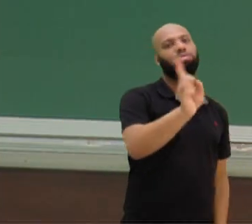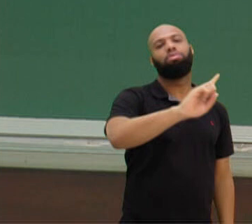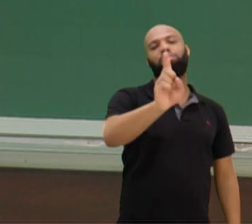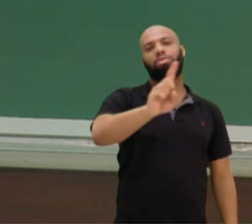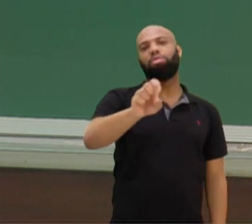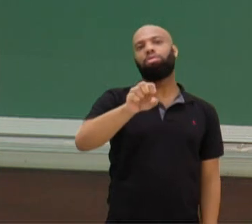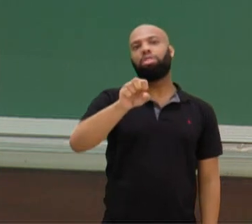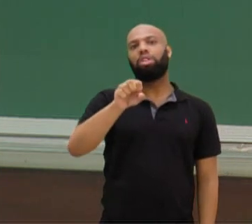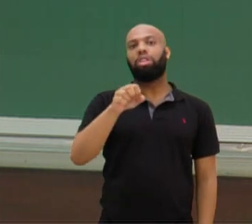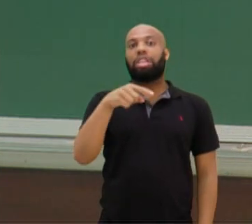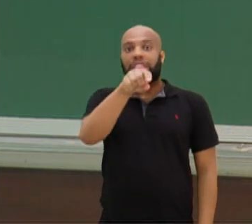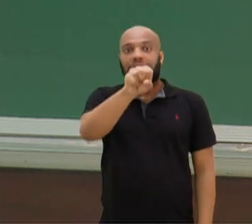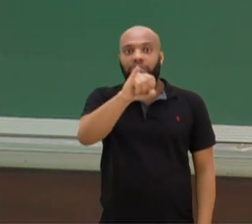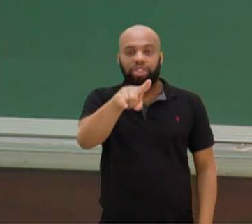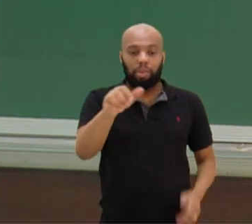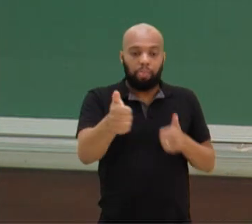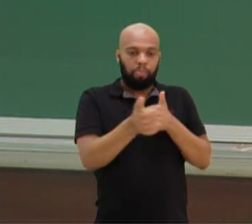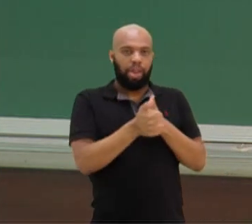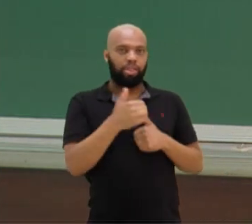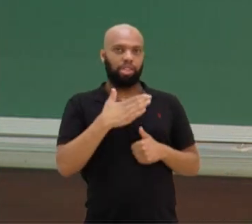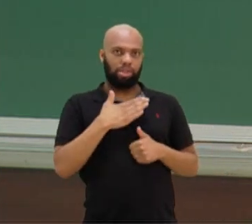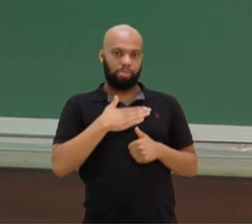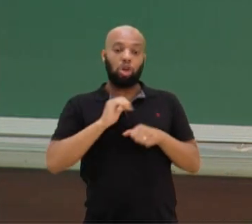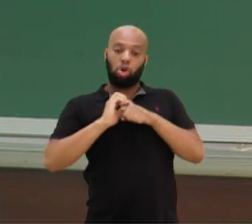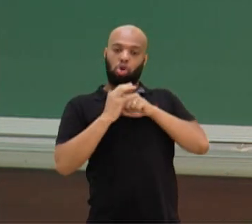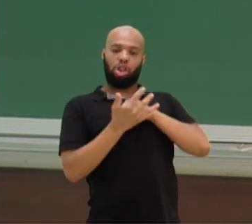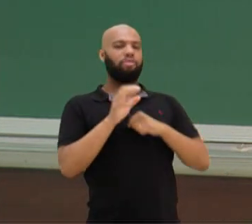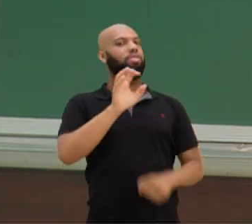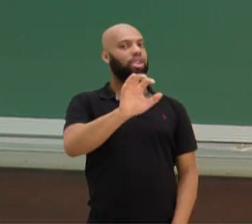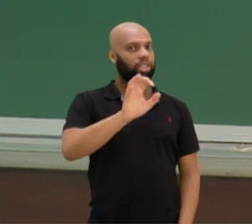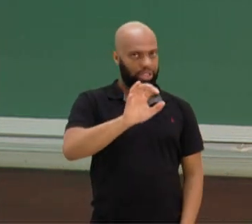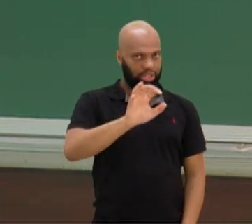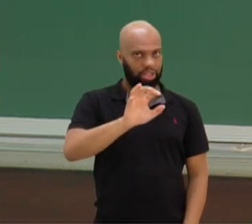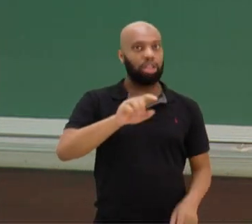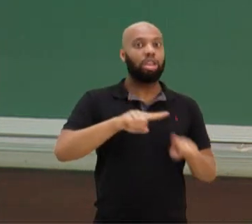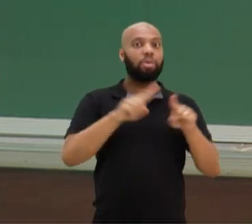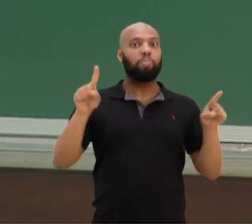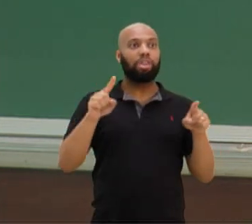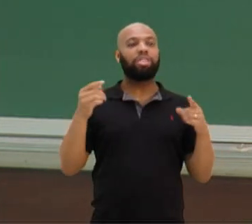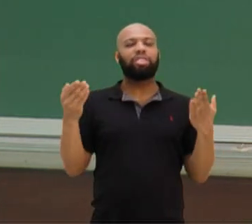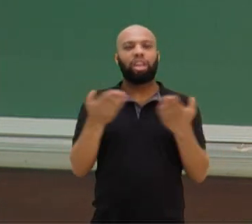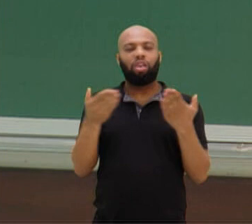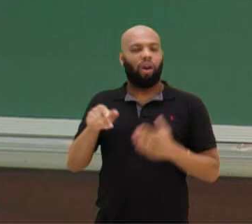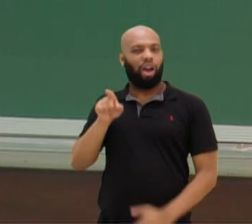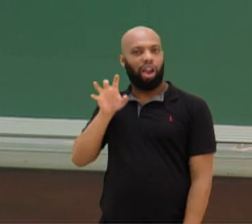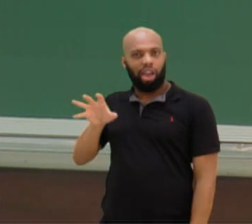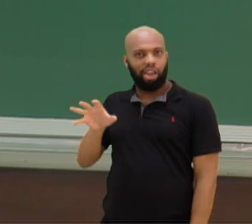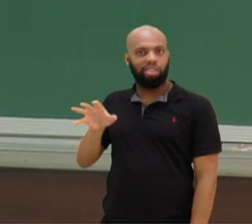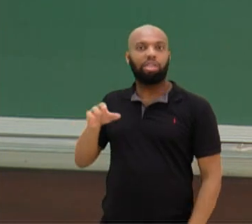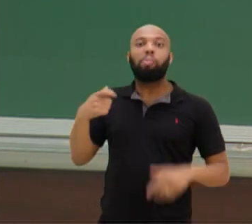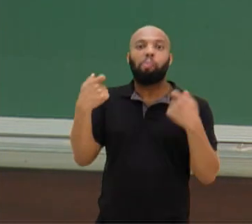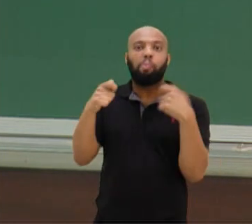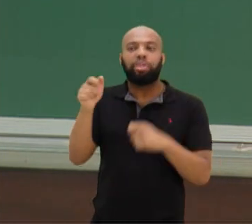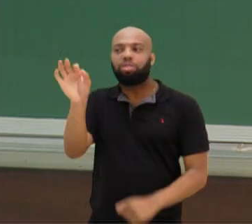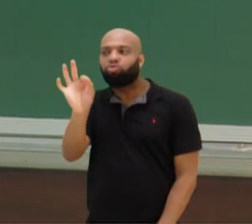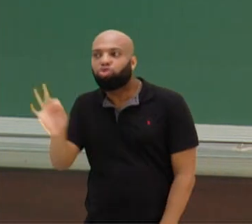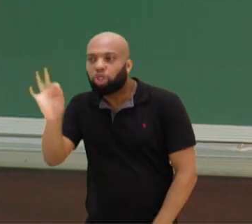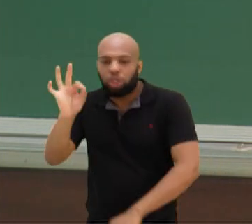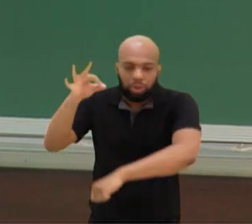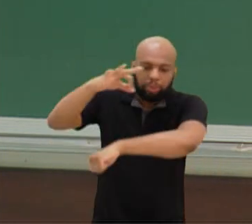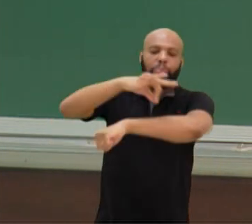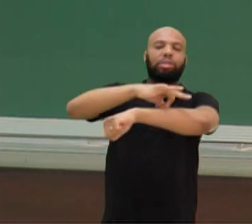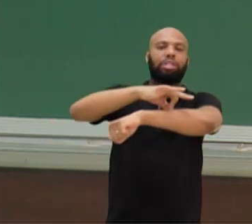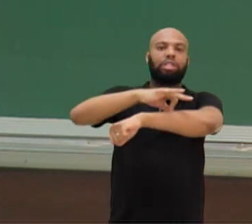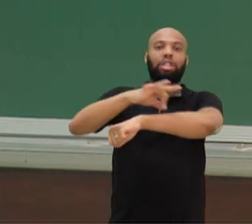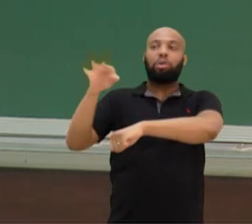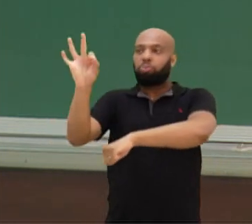você se você estiver perto de mim. Eu posso passar o coronavírus, que eu não quero que isso aconteça, né? Mas no caso aqui, a gente tem que ter um mosquito picando uma pessoa